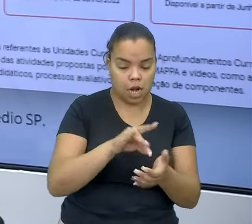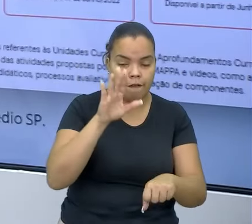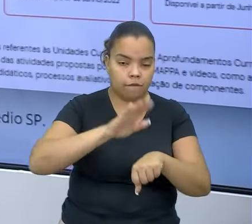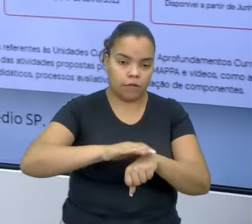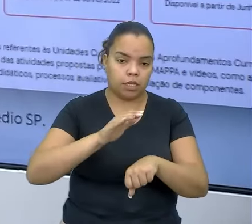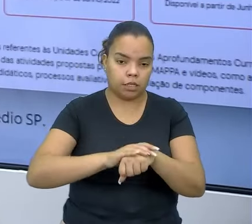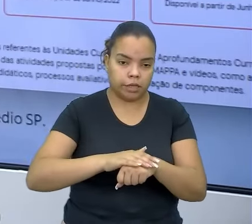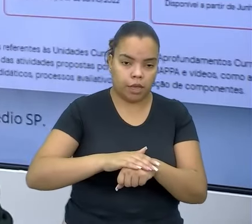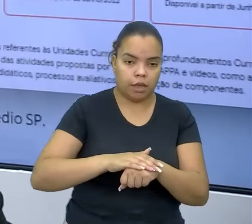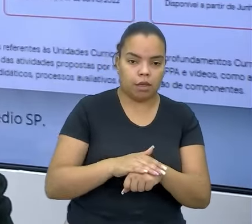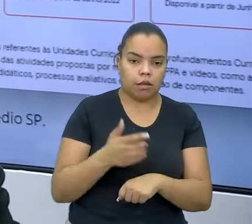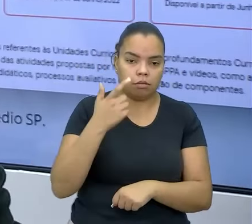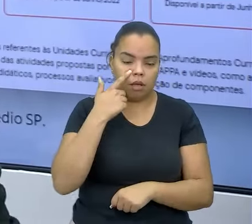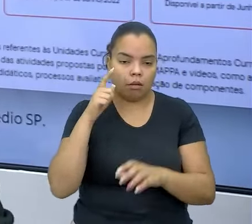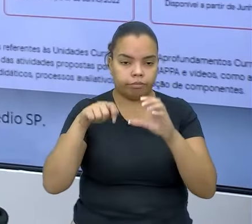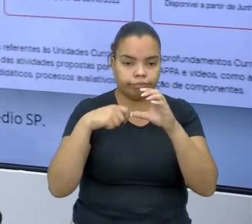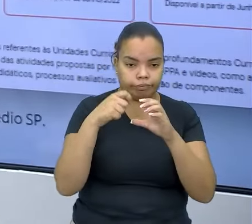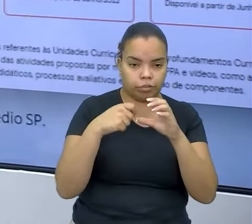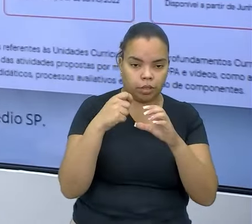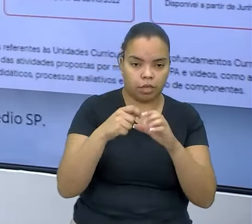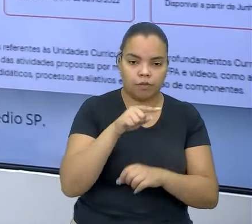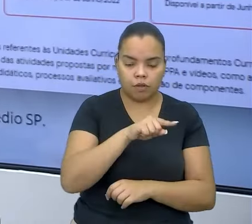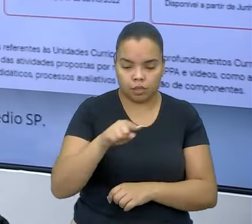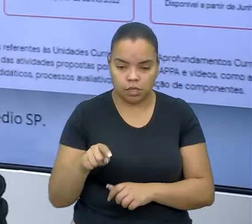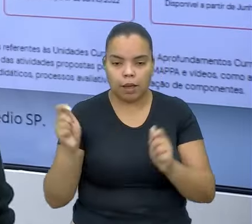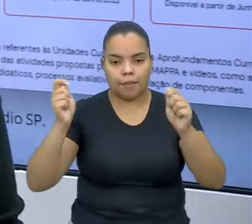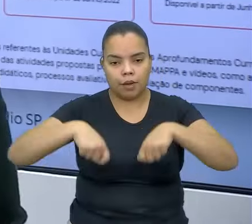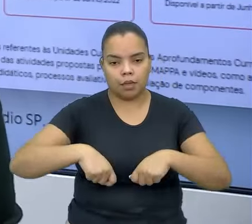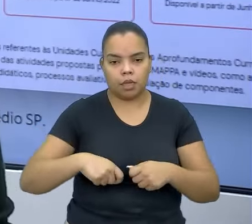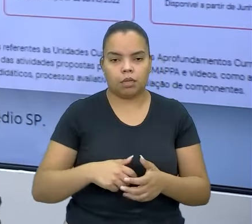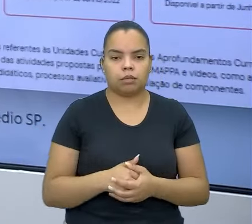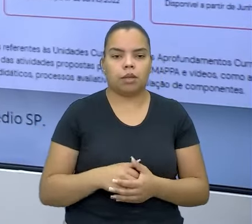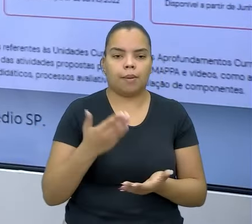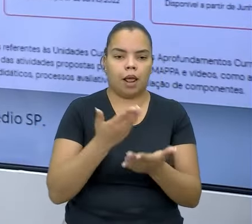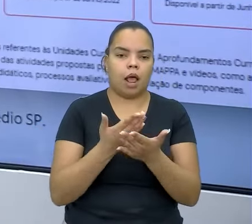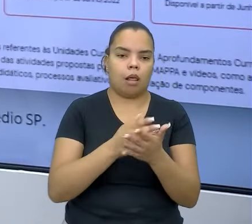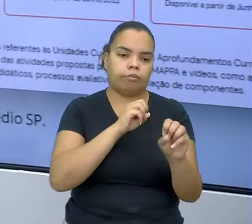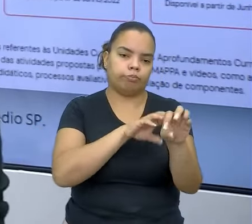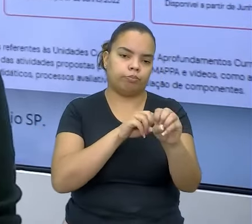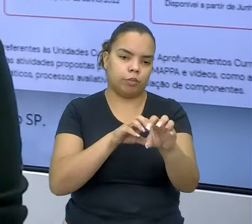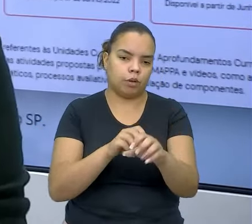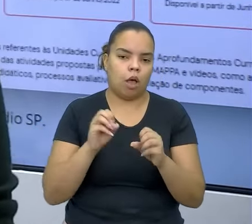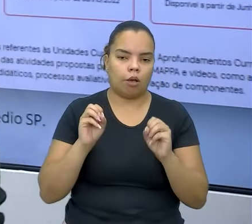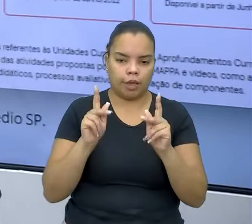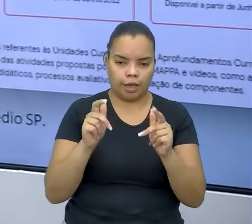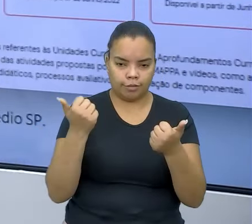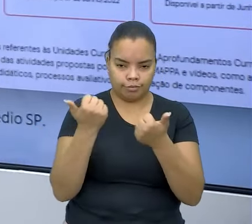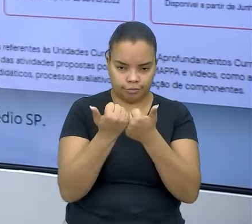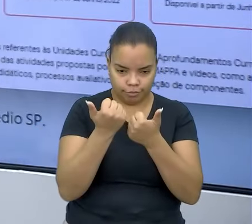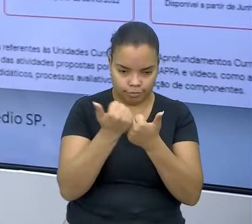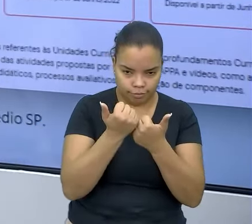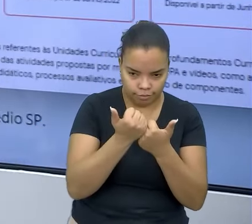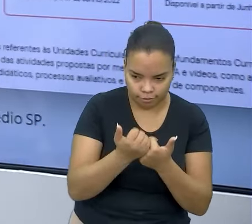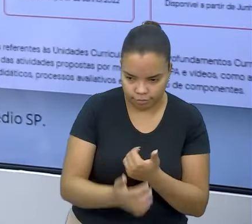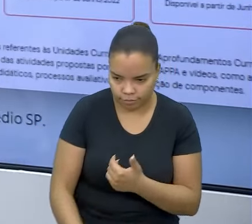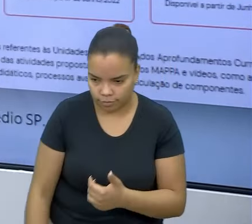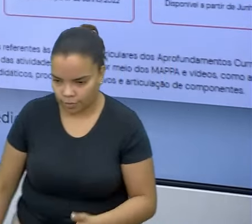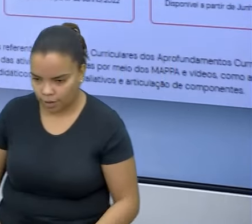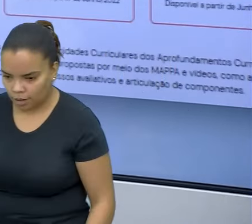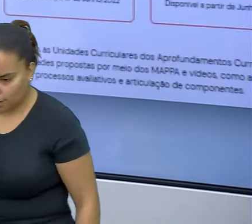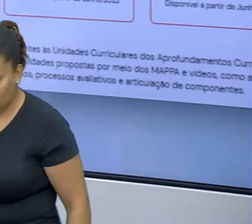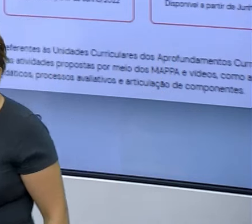esse percurso, né, e vocês estão aí habilitados, então, aí para dar as aulas de cada componente, tá bom? É legal imprimir esse